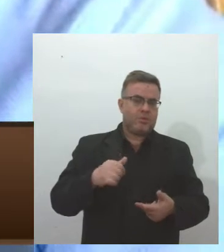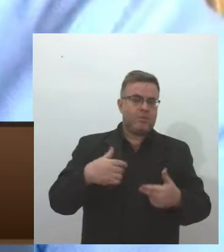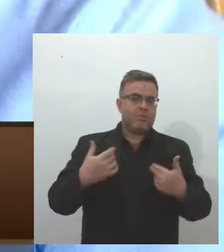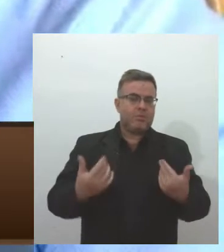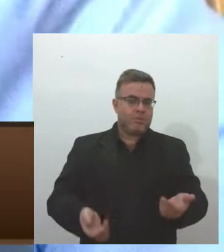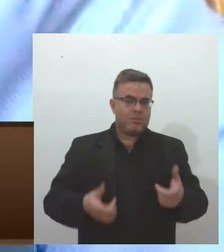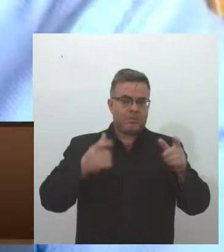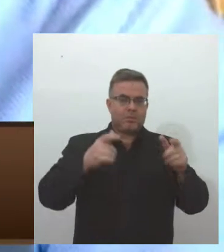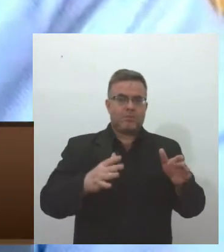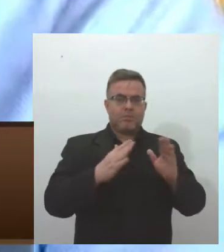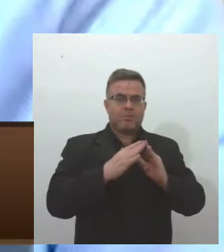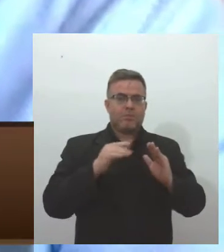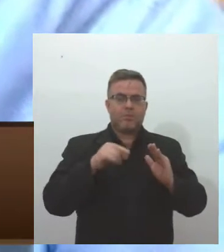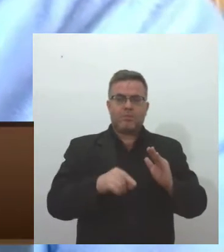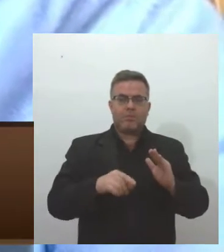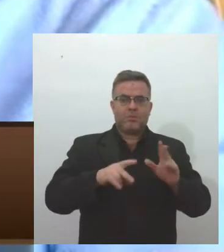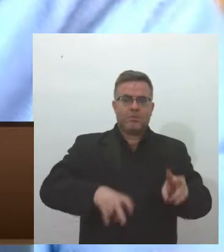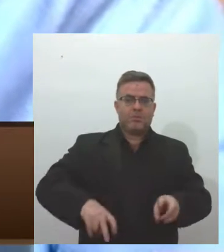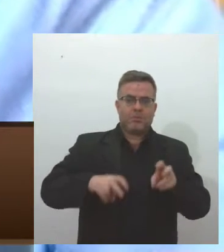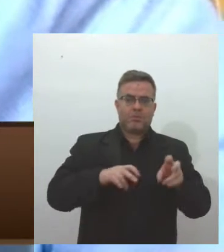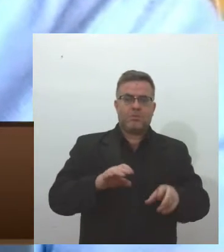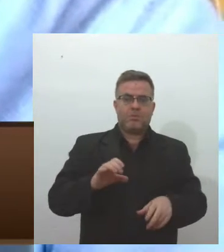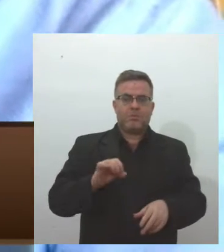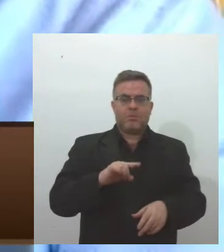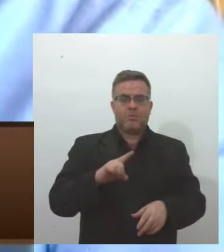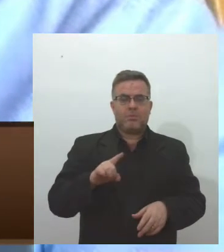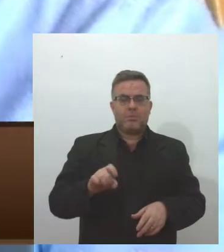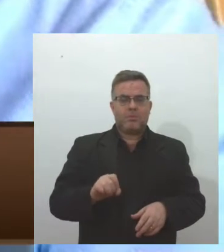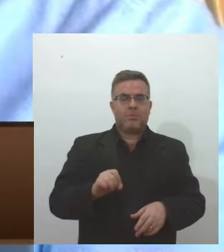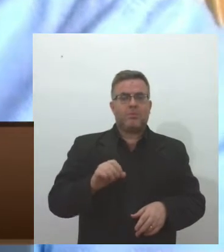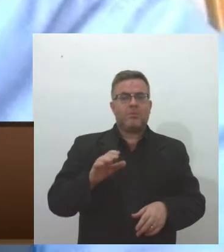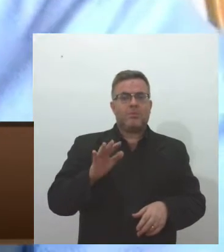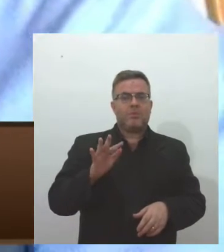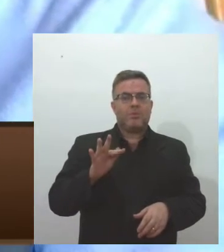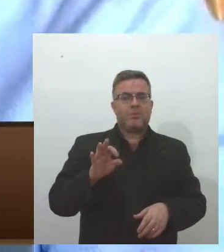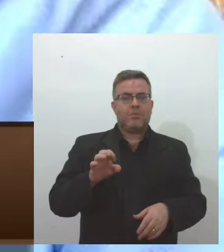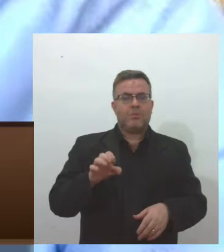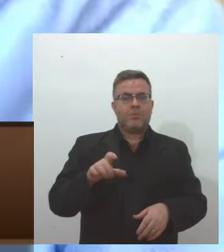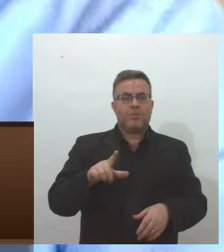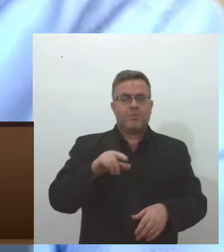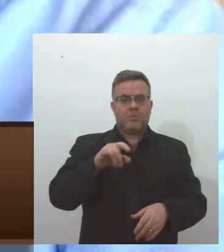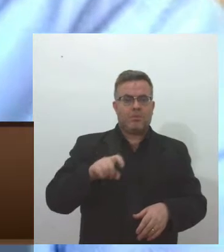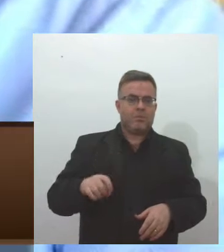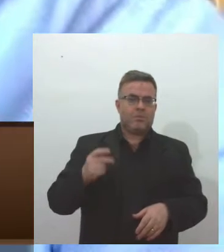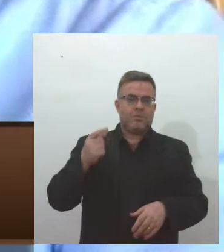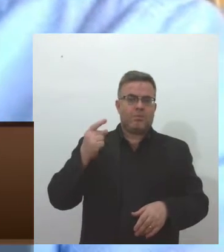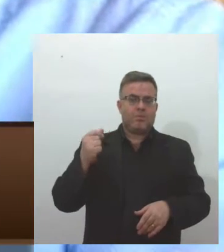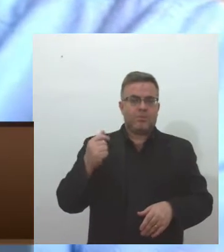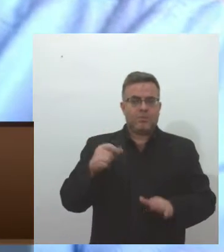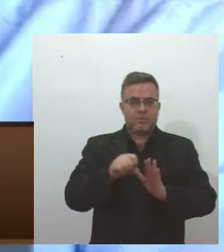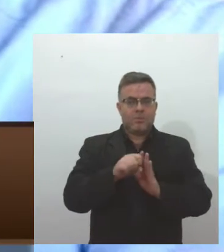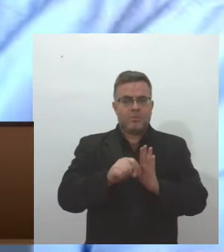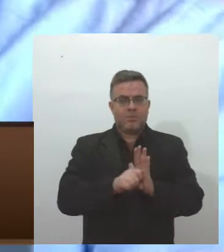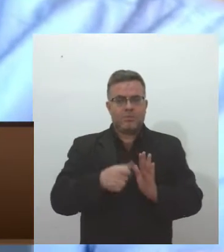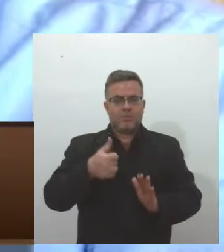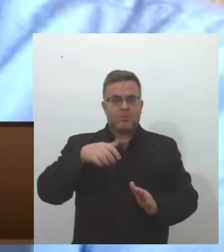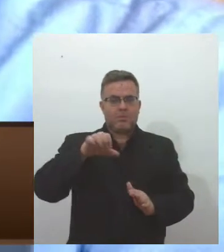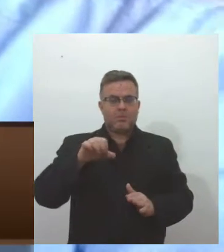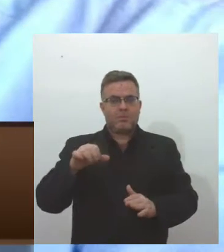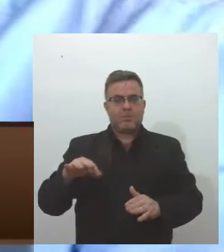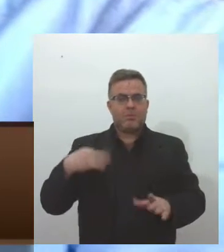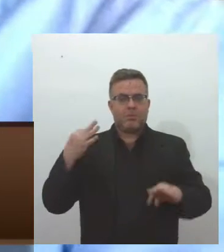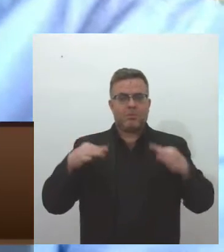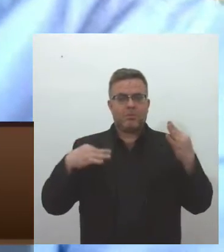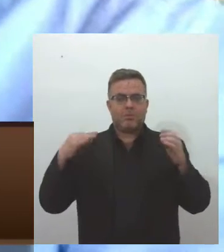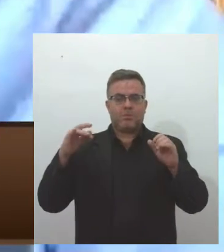casarão da Fazenda São Félix, né, que é um casarão do século XIX, que irá recepcionar os turistas lá, as